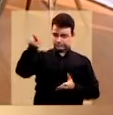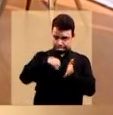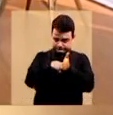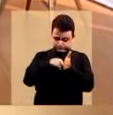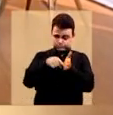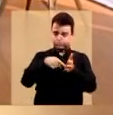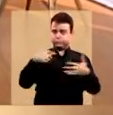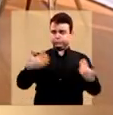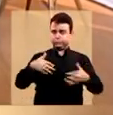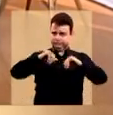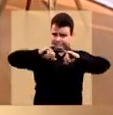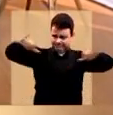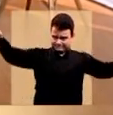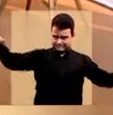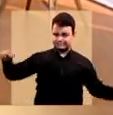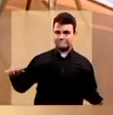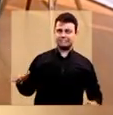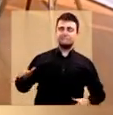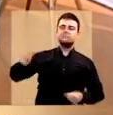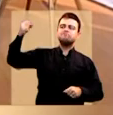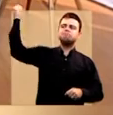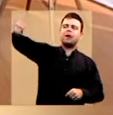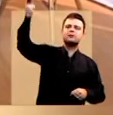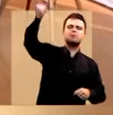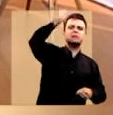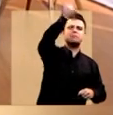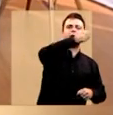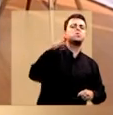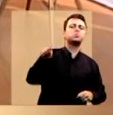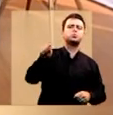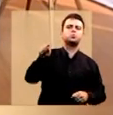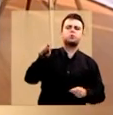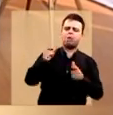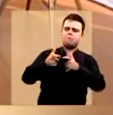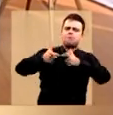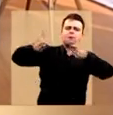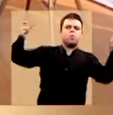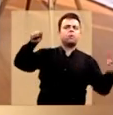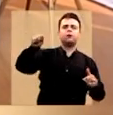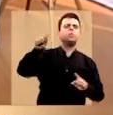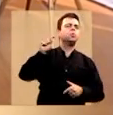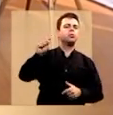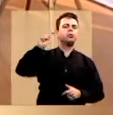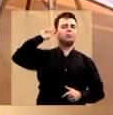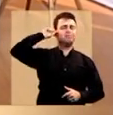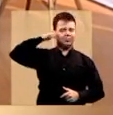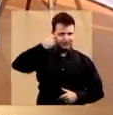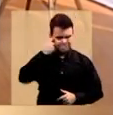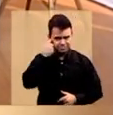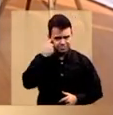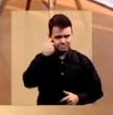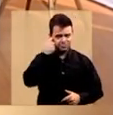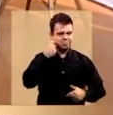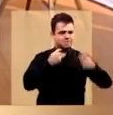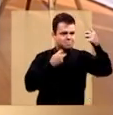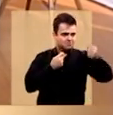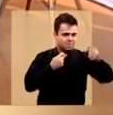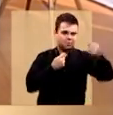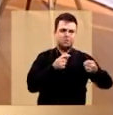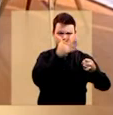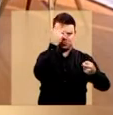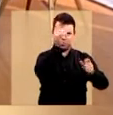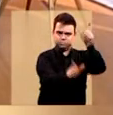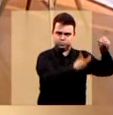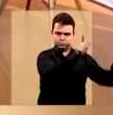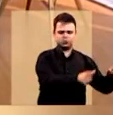complicado, gritante, né? A taxa de homicídios da população negra no Brasil supera em 2,5 vezes a da população não negra. A